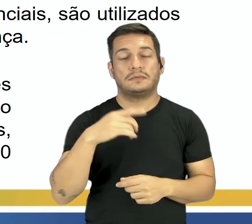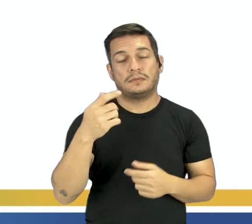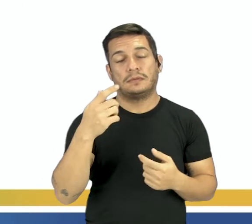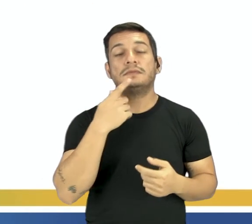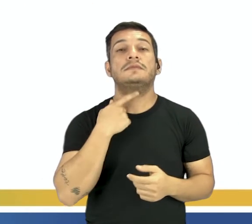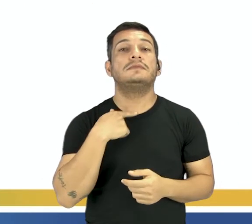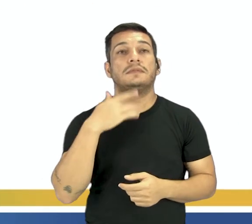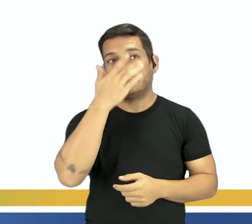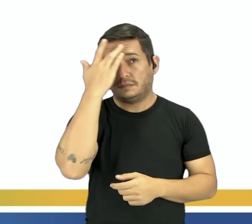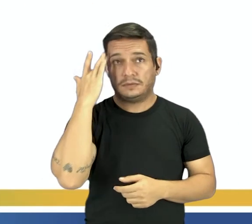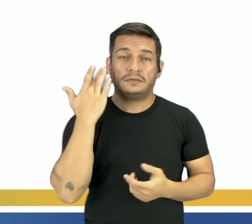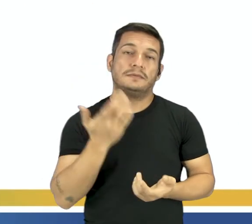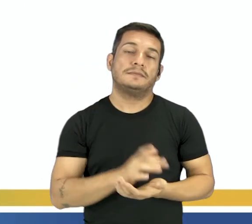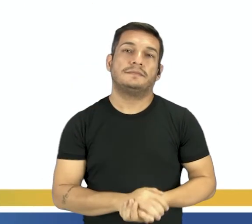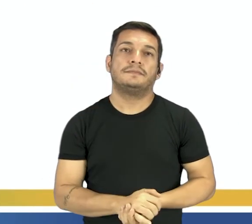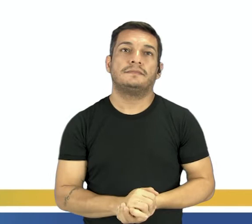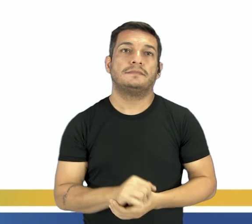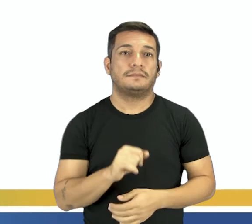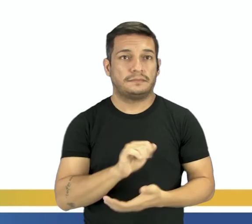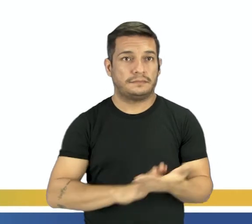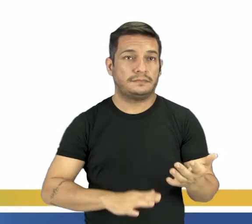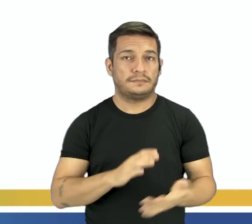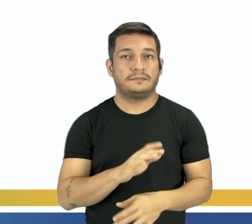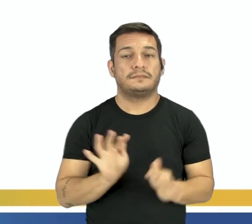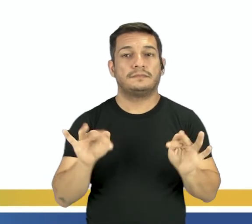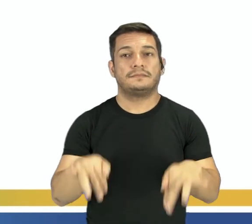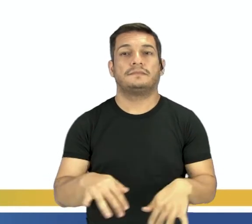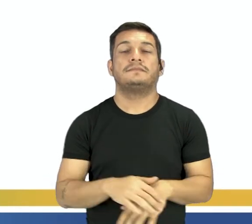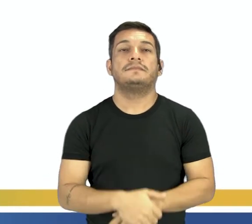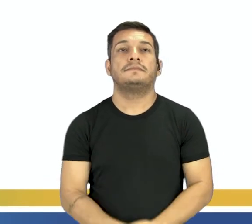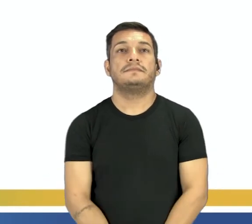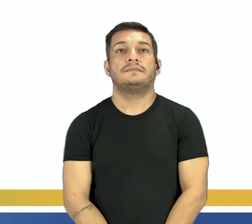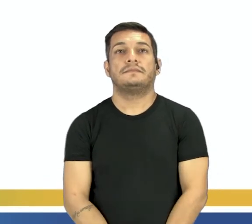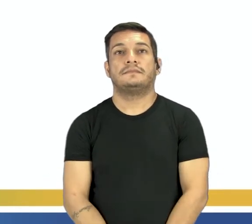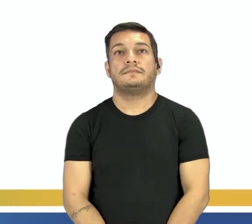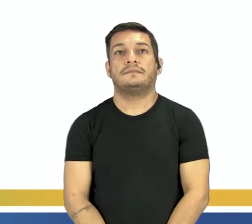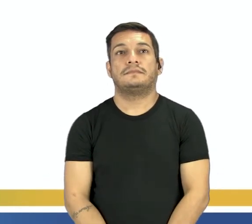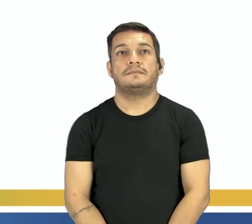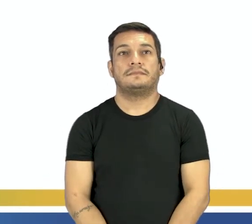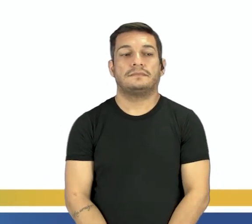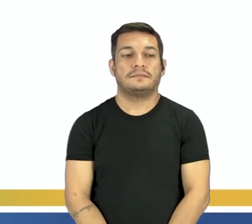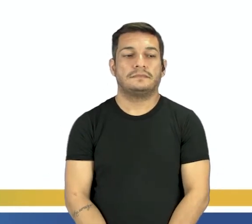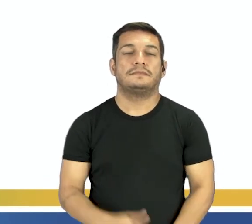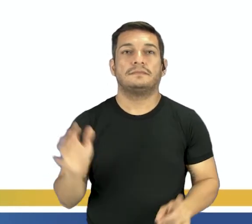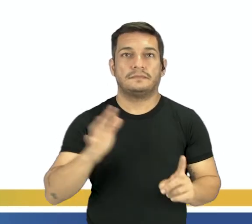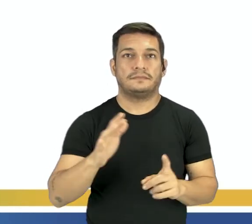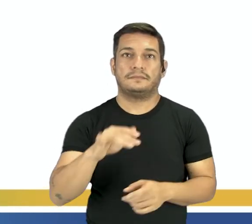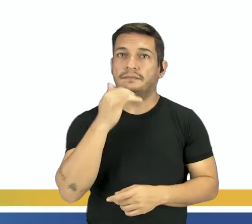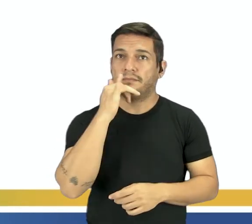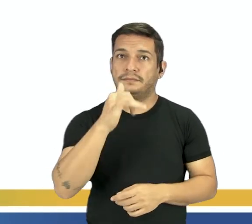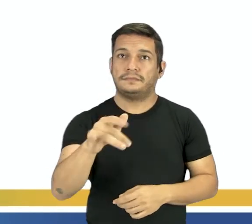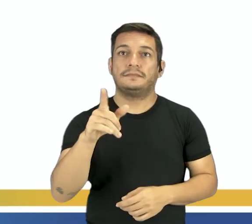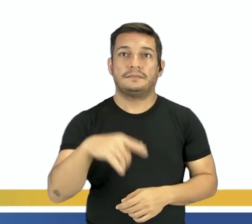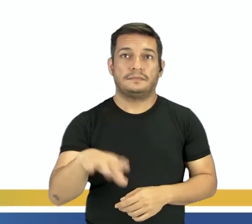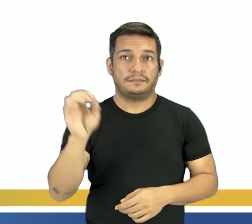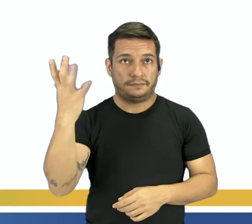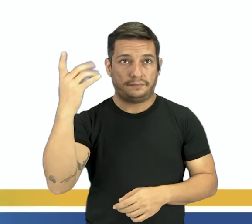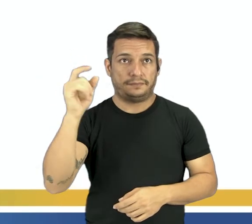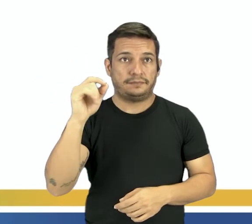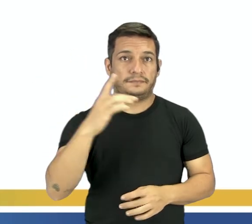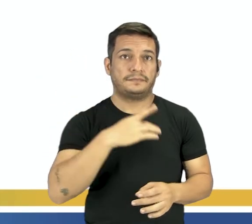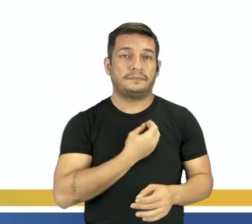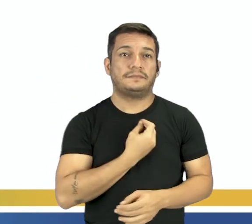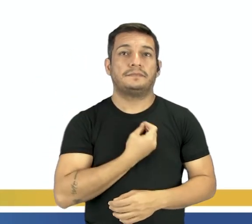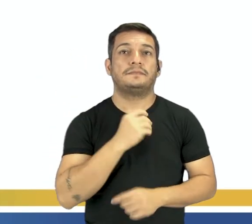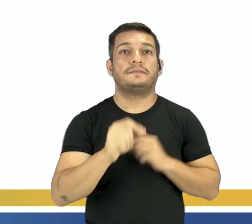digamos assim. Vamos exercitar um pouquinho para finalizar? A indução eletromagnética é um fenômeno que se